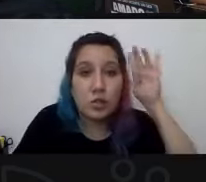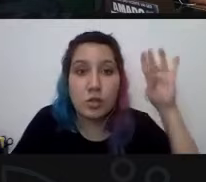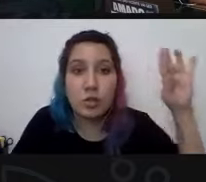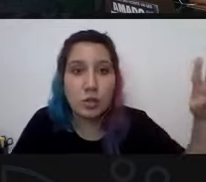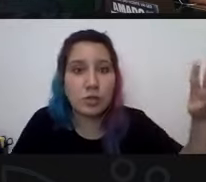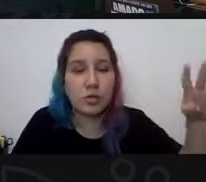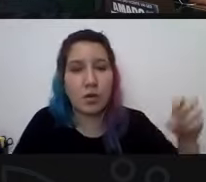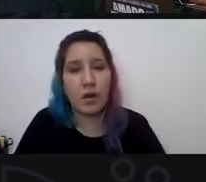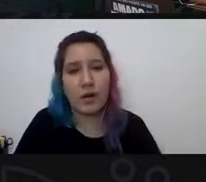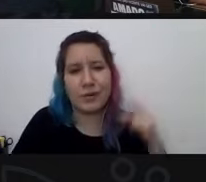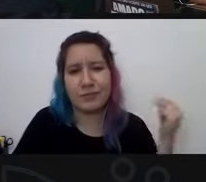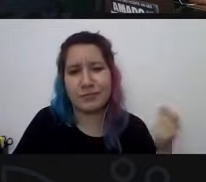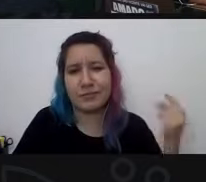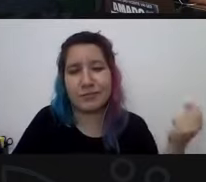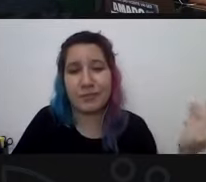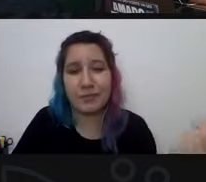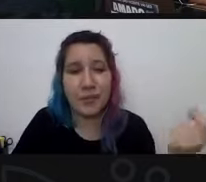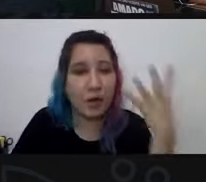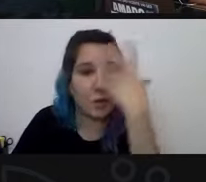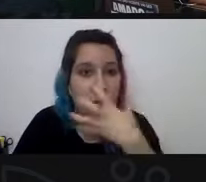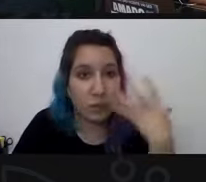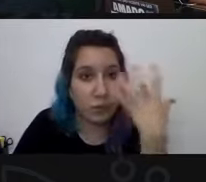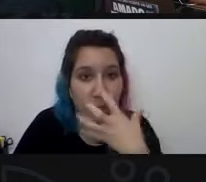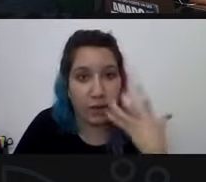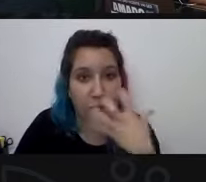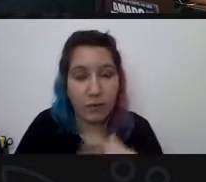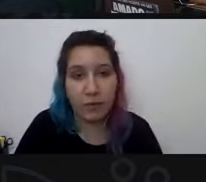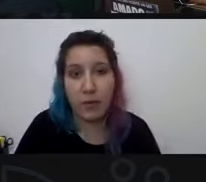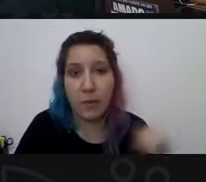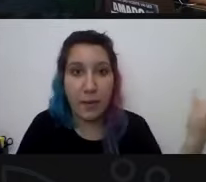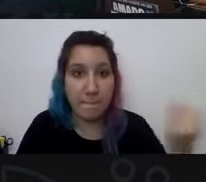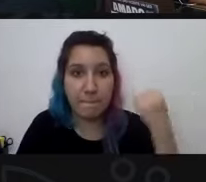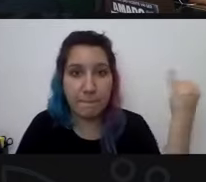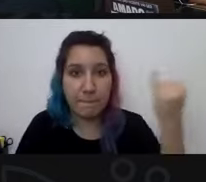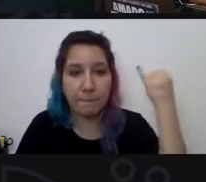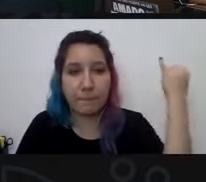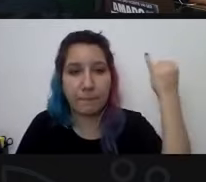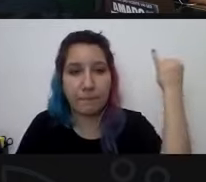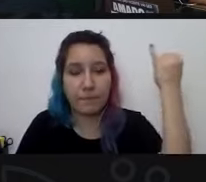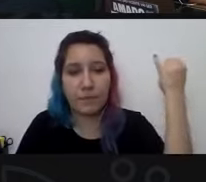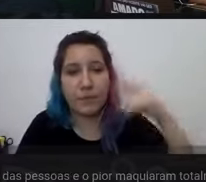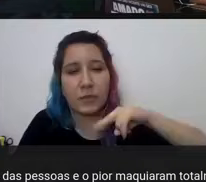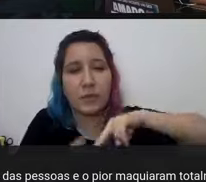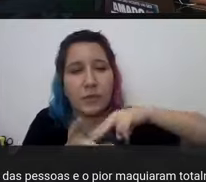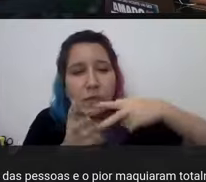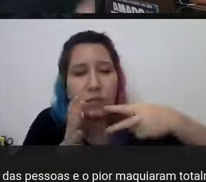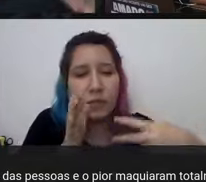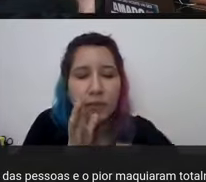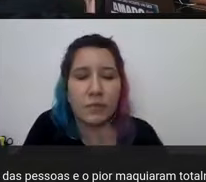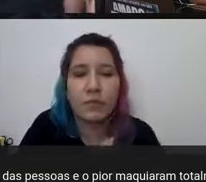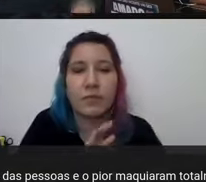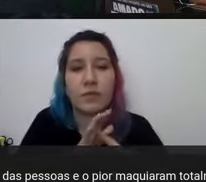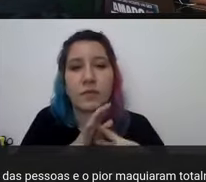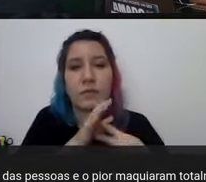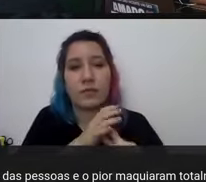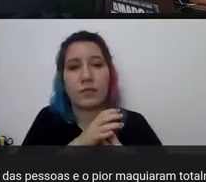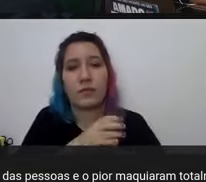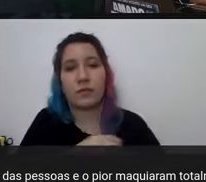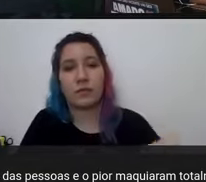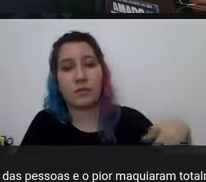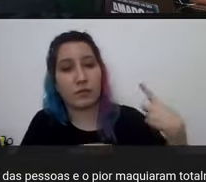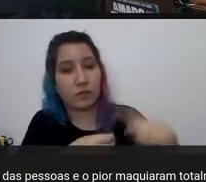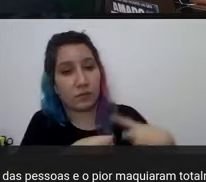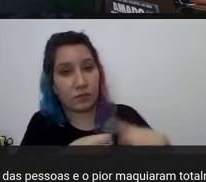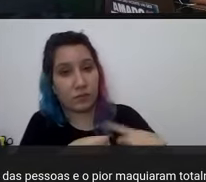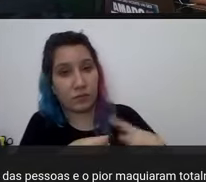folclore é tão importante. Isso poderia ser o quê? Um símbolo da cidade. Você poderia ter as pessoas produzindo artesanato do Pupiara,